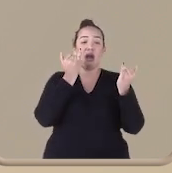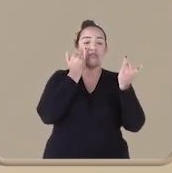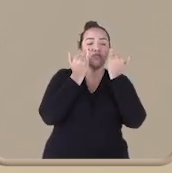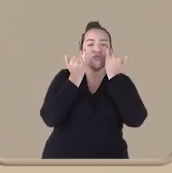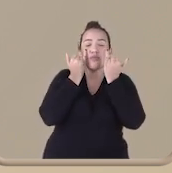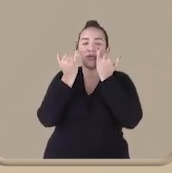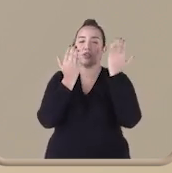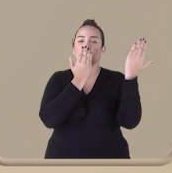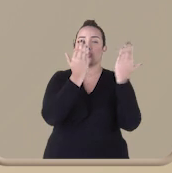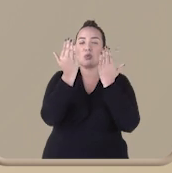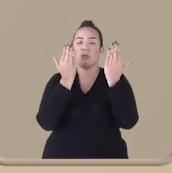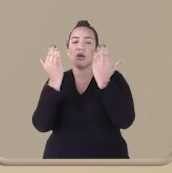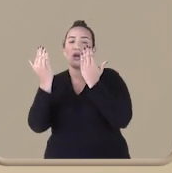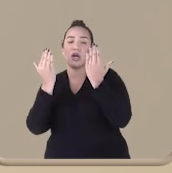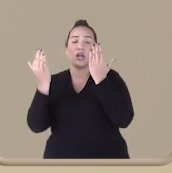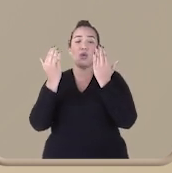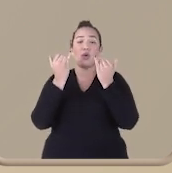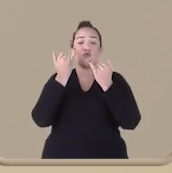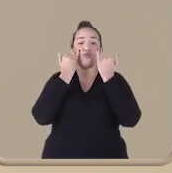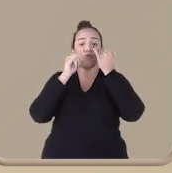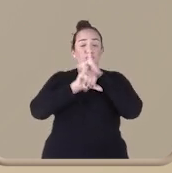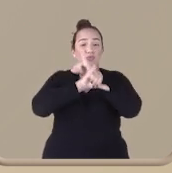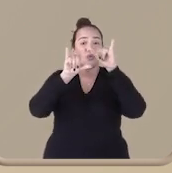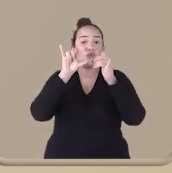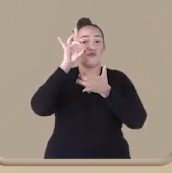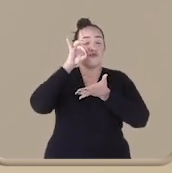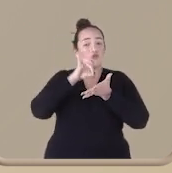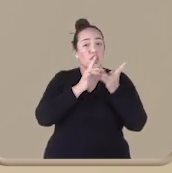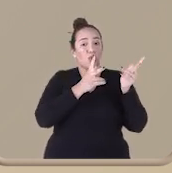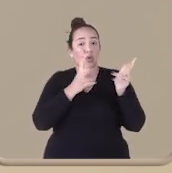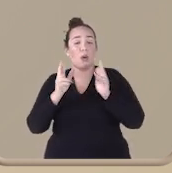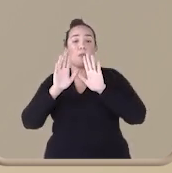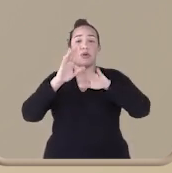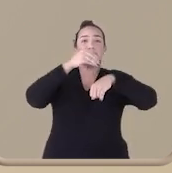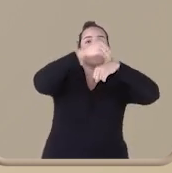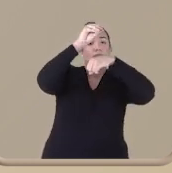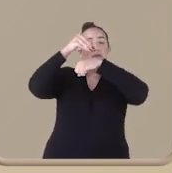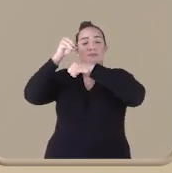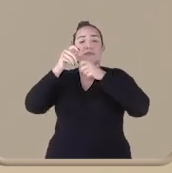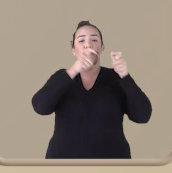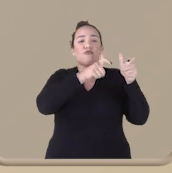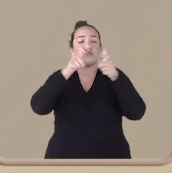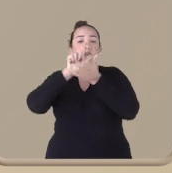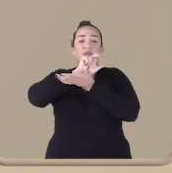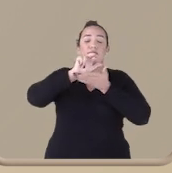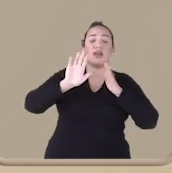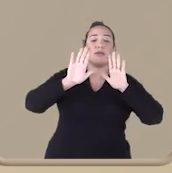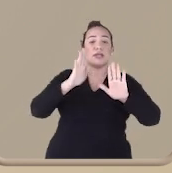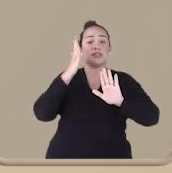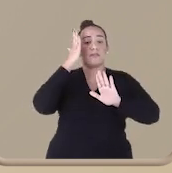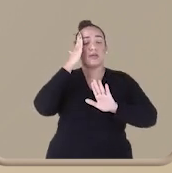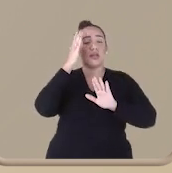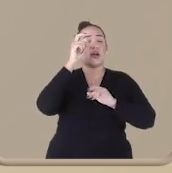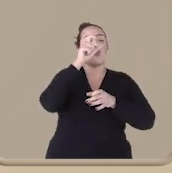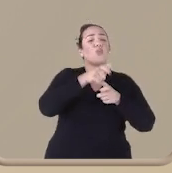habilidade de comparar informações sobre um mesmo fato, veiculadas em diferentes mídias e concluir sobre qual é a mais confiável e por